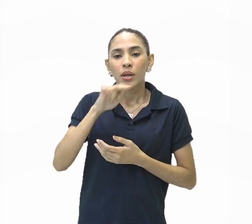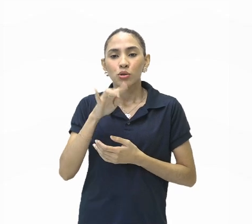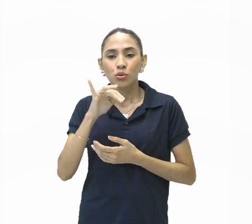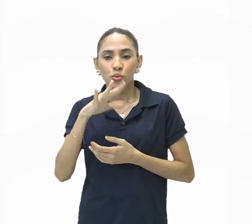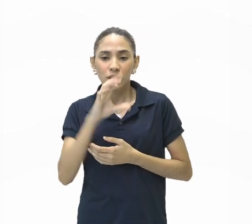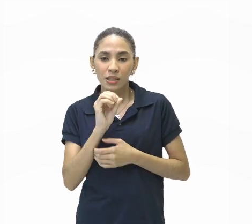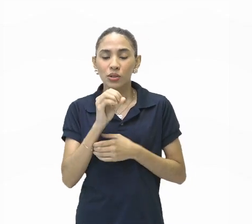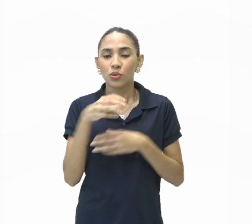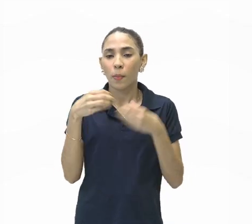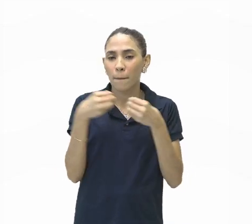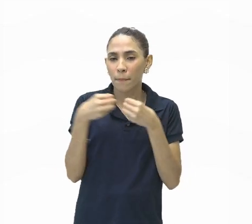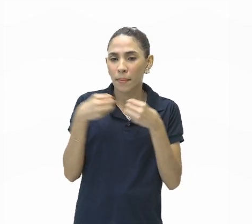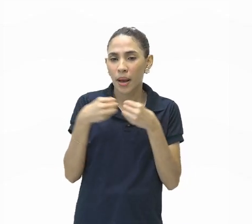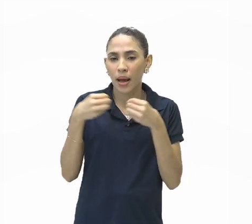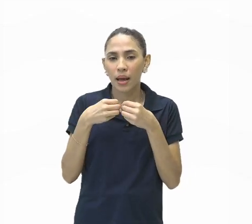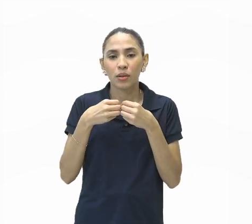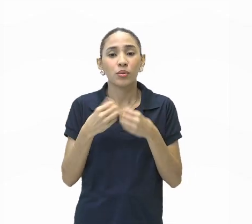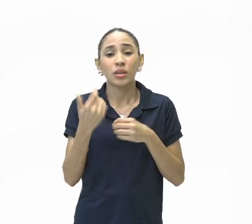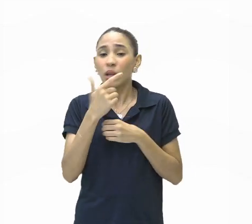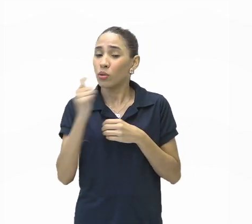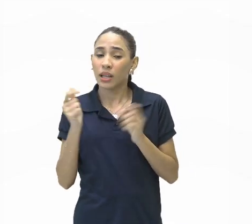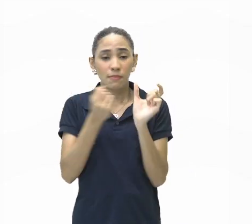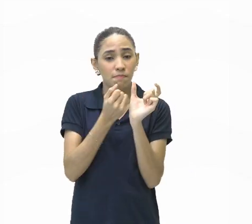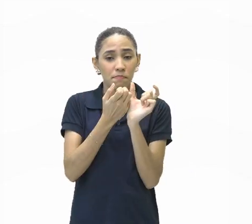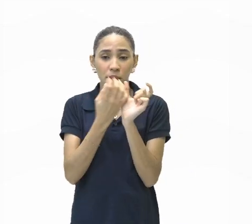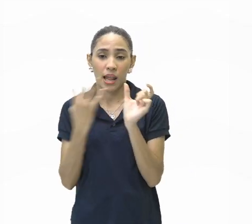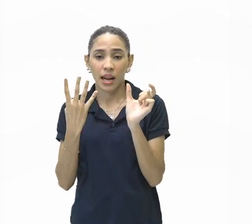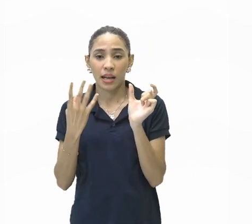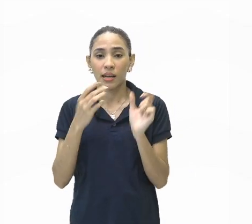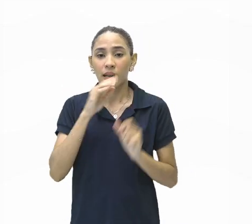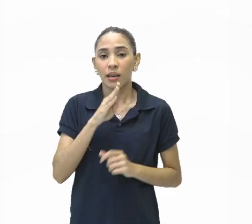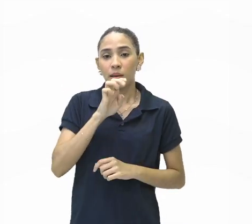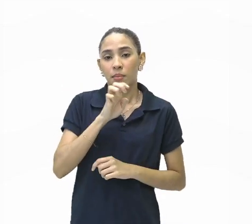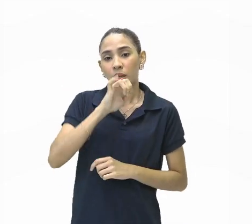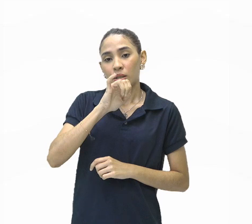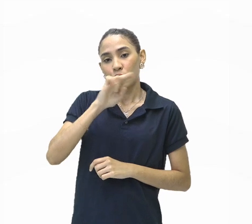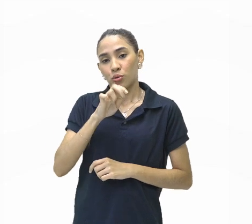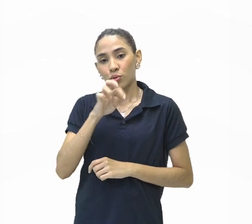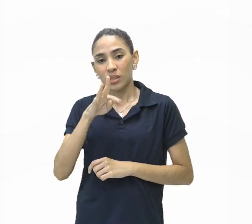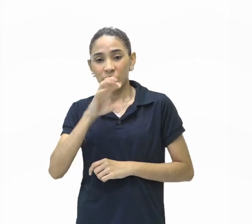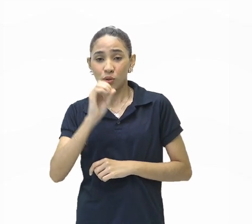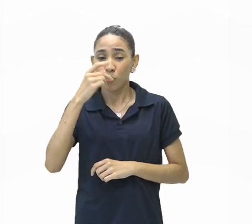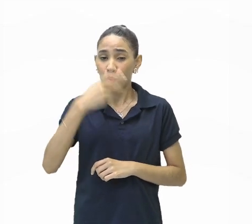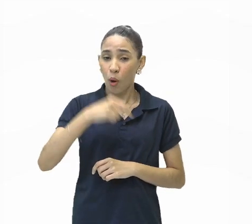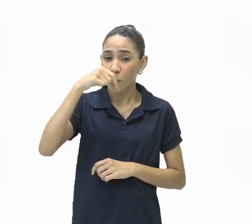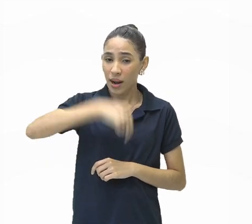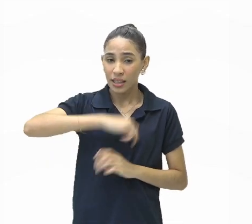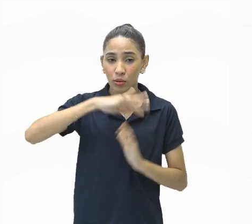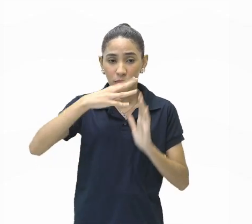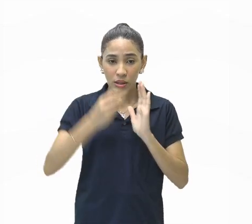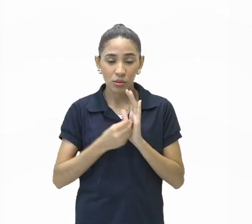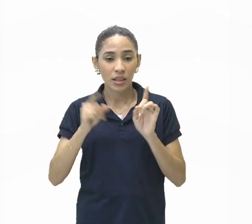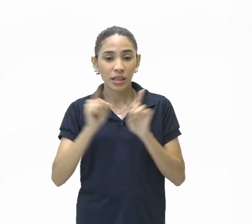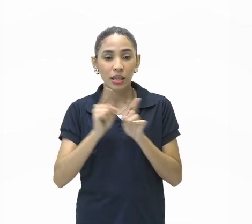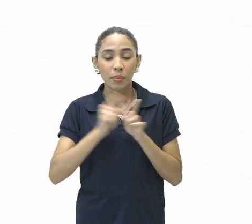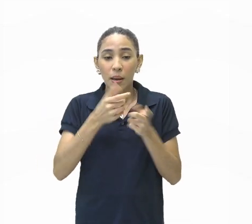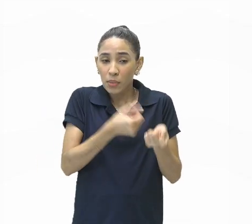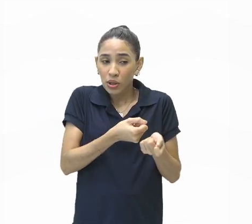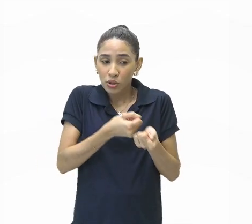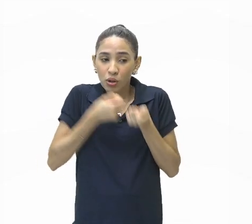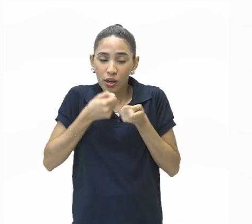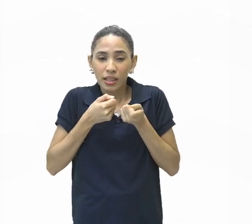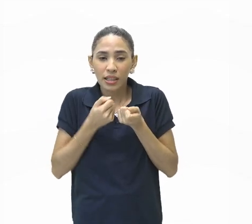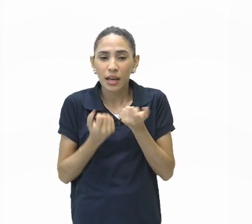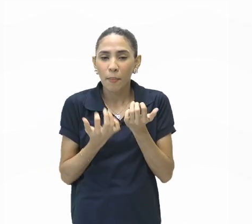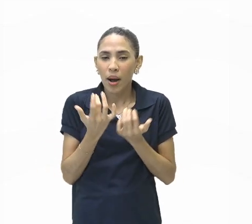coisa ali sem plural, beijuzinho, tapioquinha, que é algo da nossa região, ó, umas mandioquinha cozida com uma manteiga